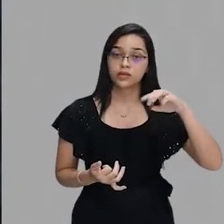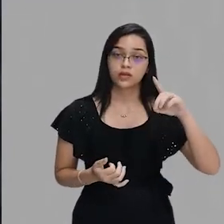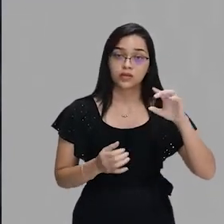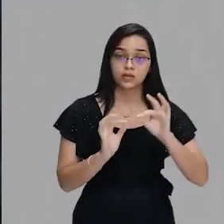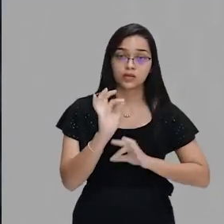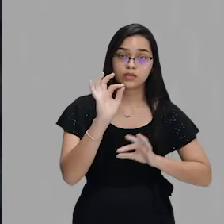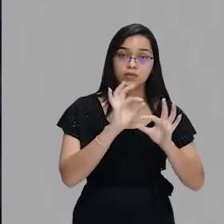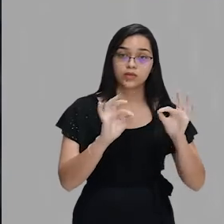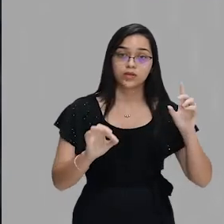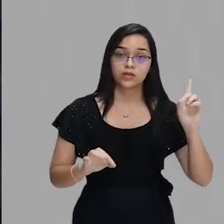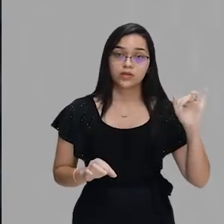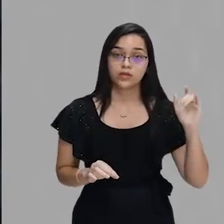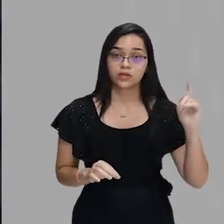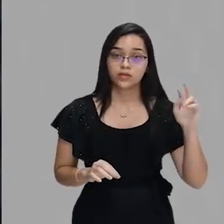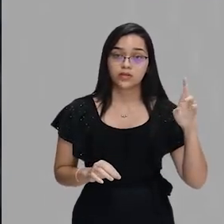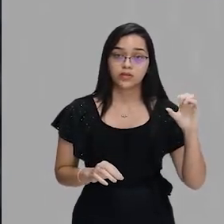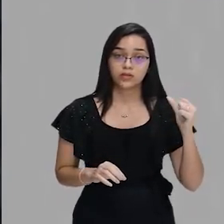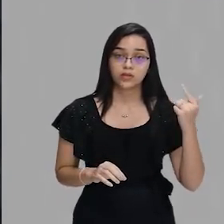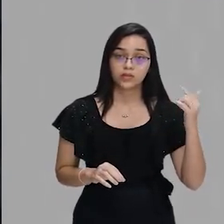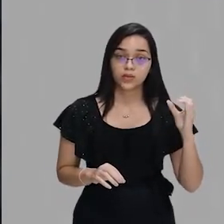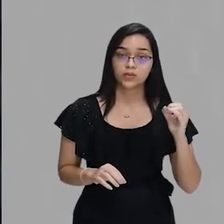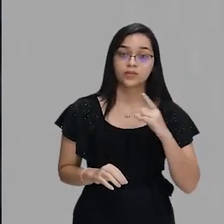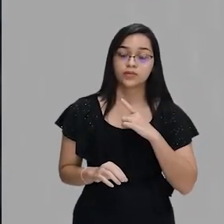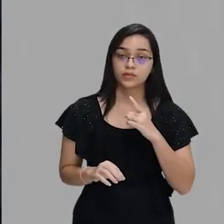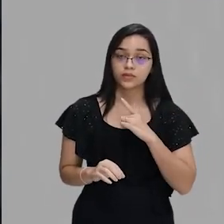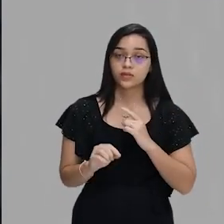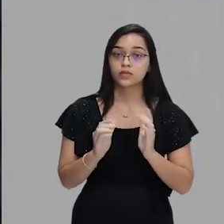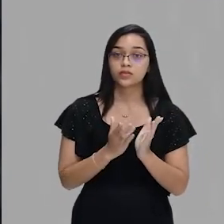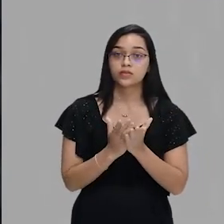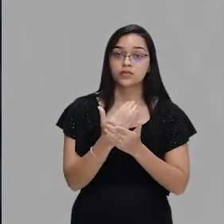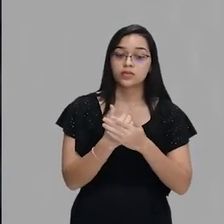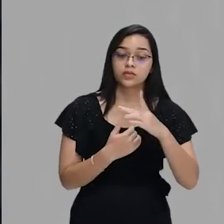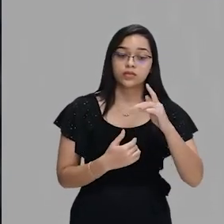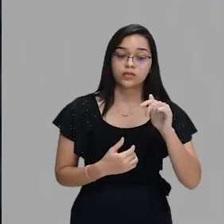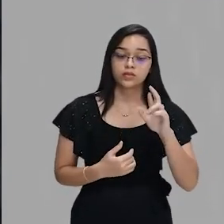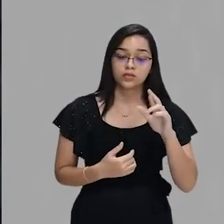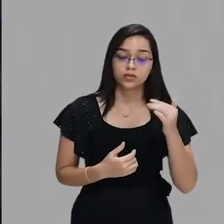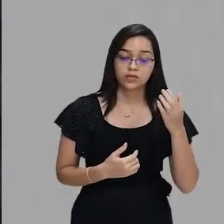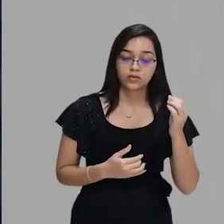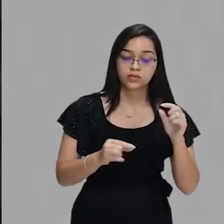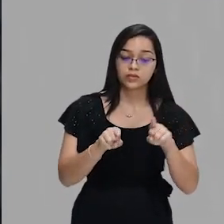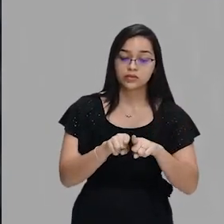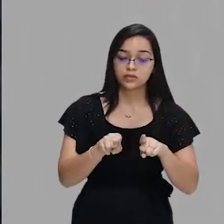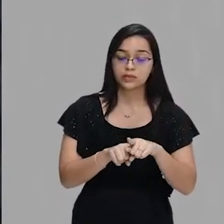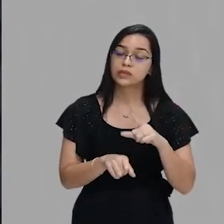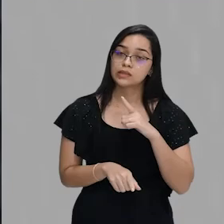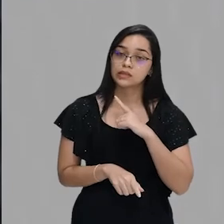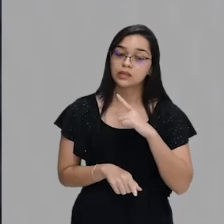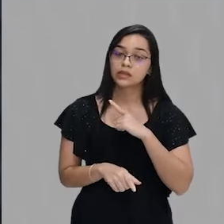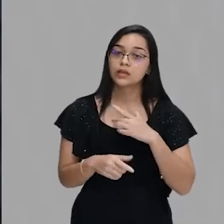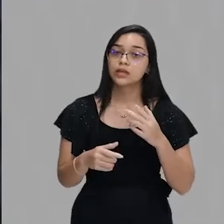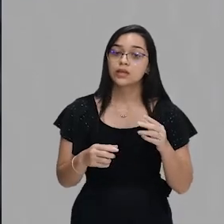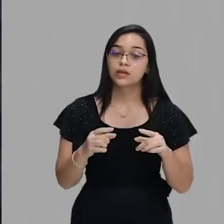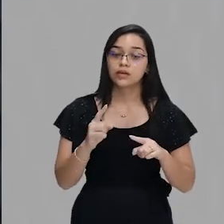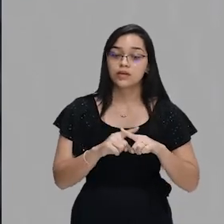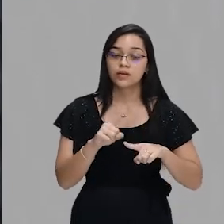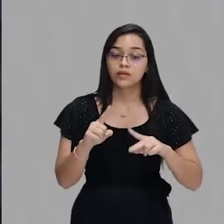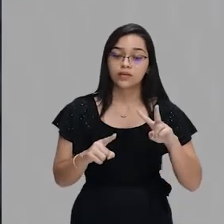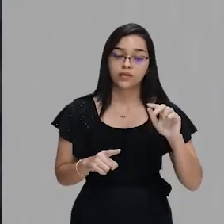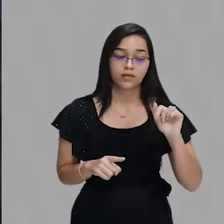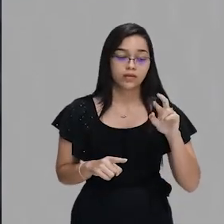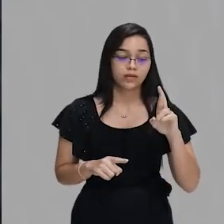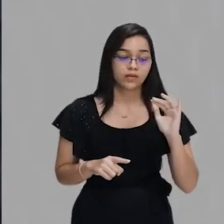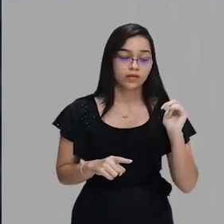de dispersão. Tá? Questões envolvendo desvio padrão, questões envolvendo variância.